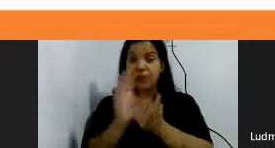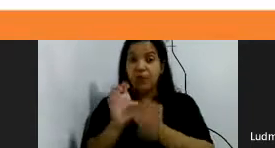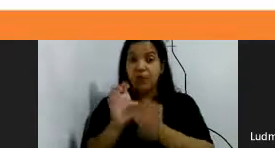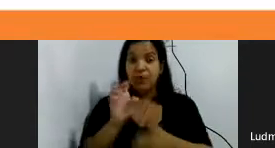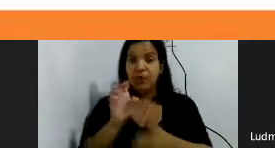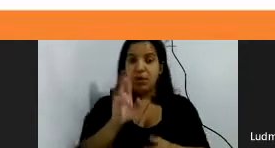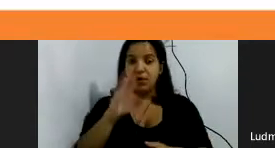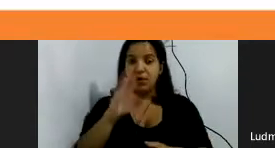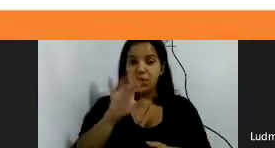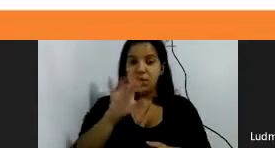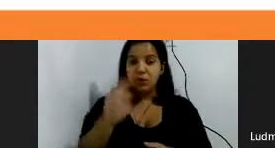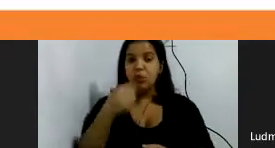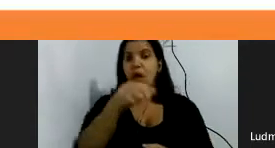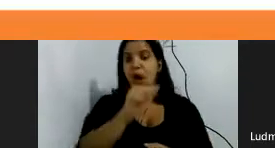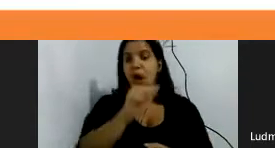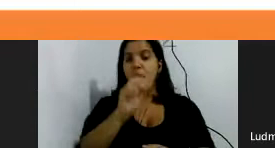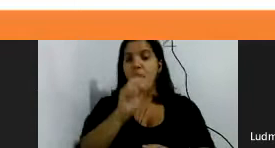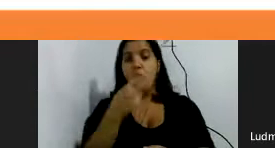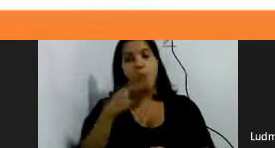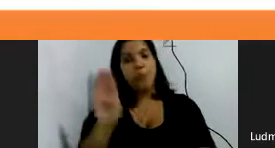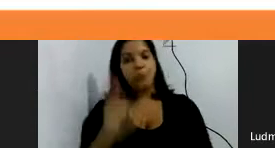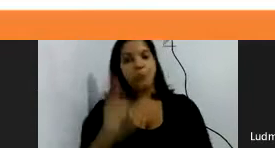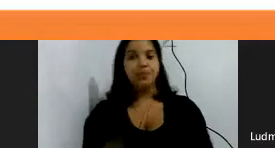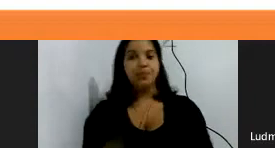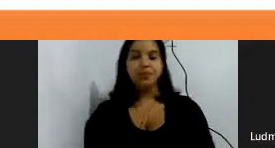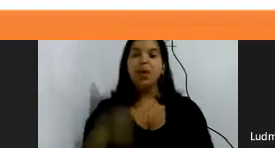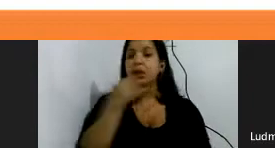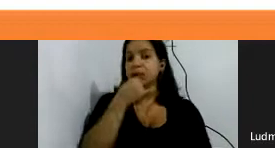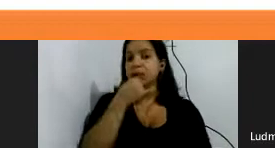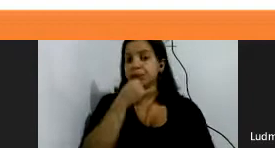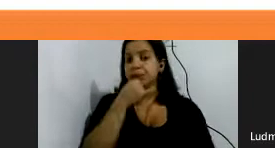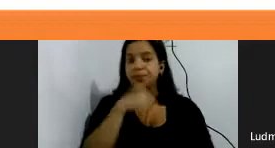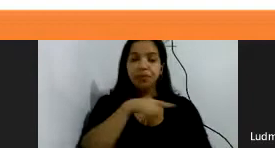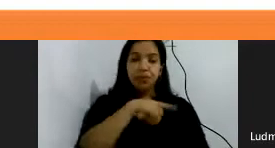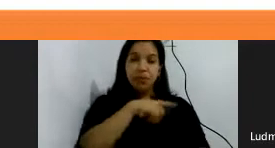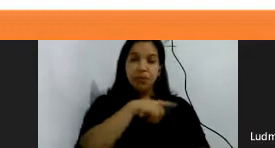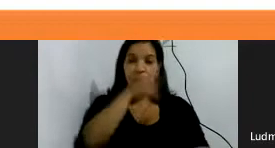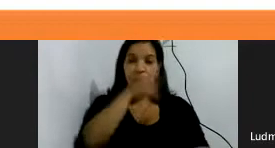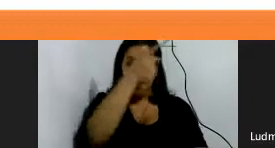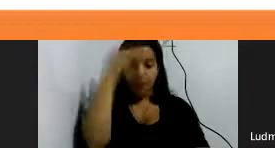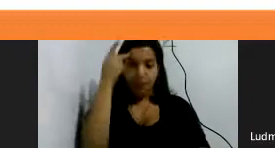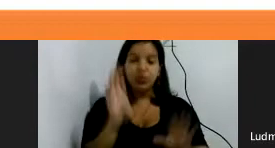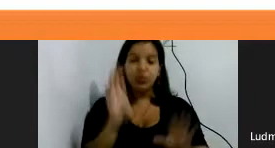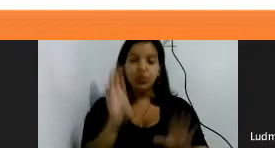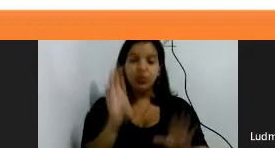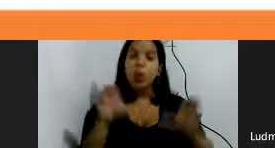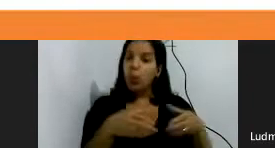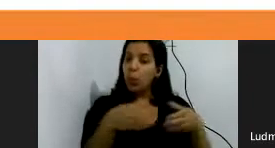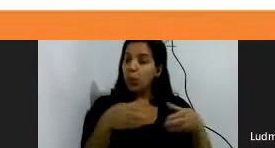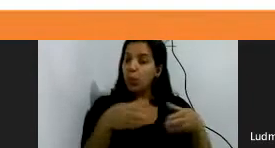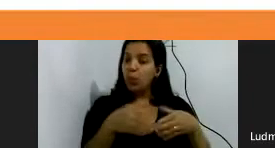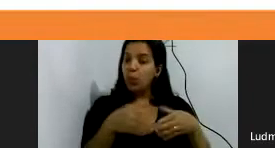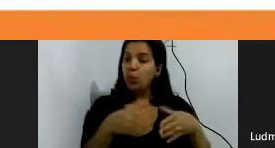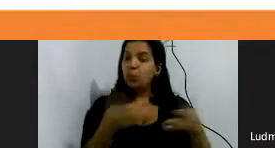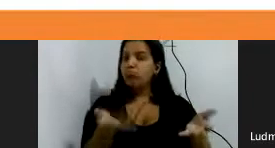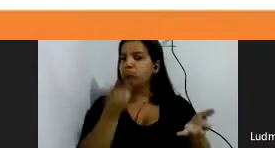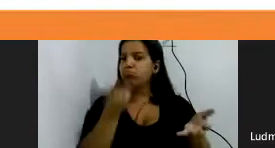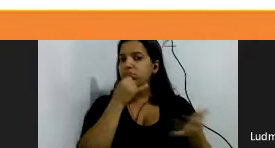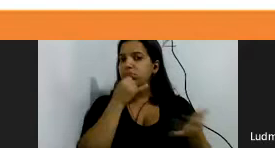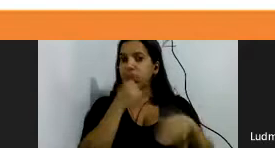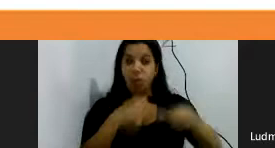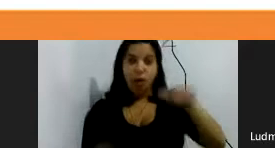eritrócitos A ou B. Então eu vou dar um exemplo. A gente tem um indivíduo que ele é grupo sanguíneo